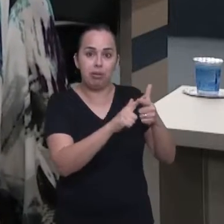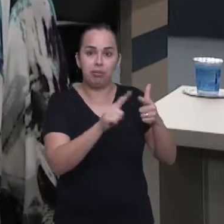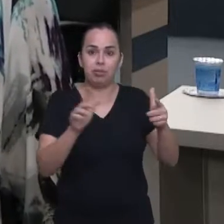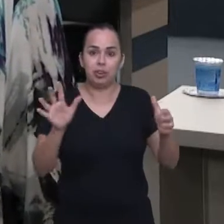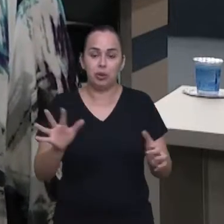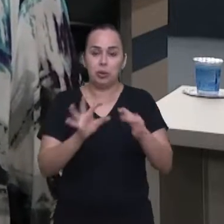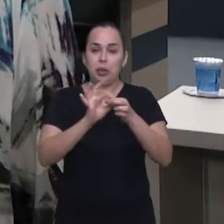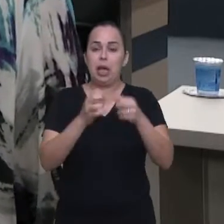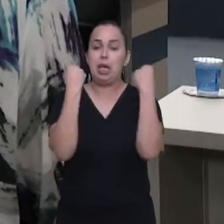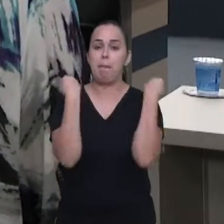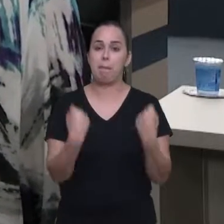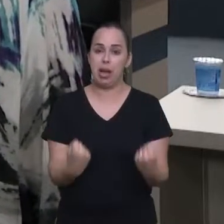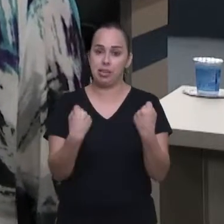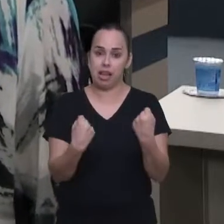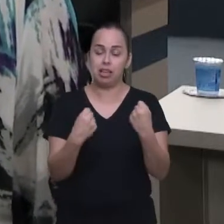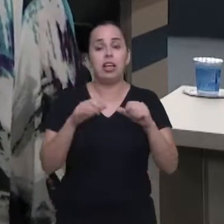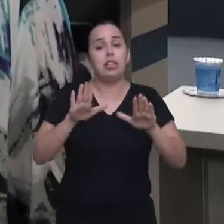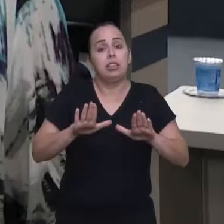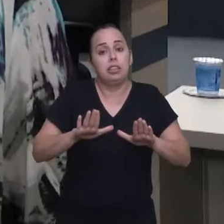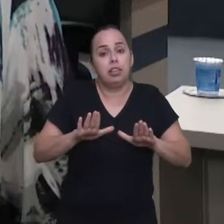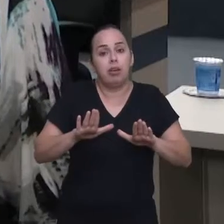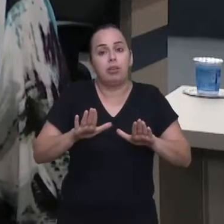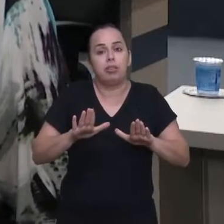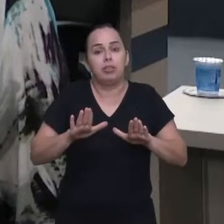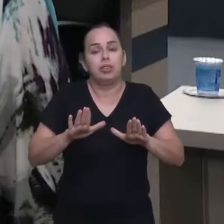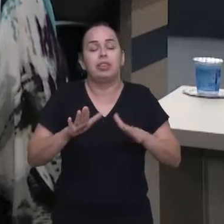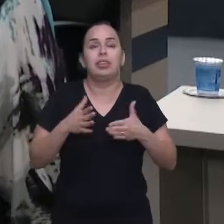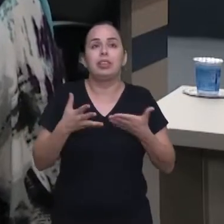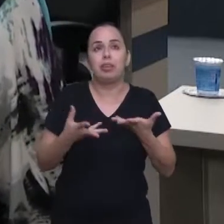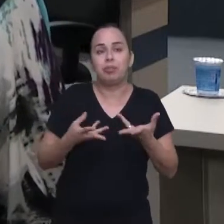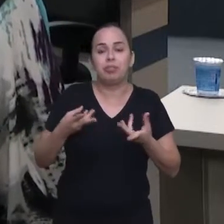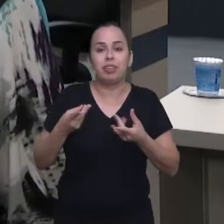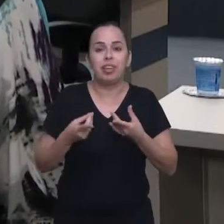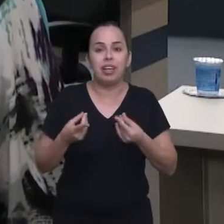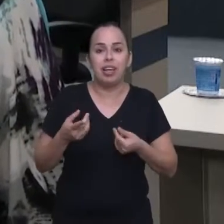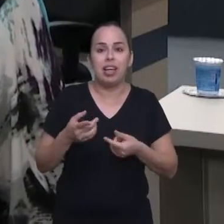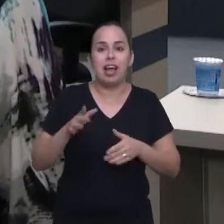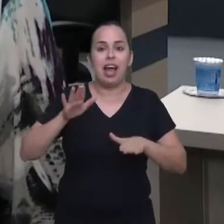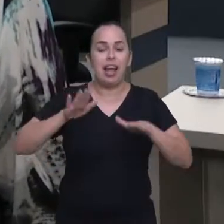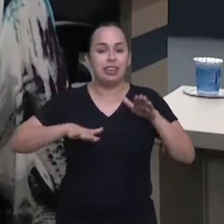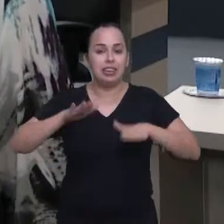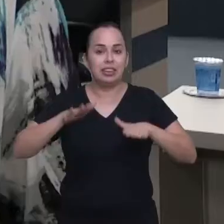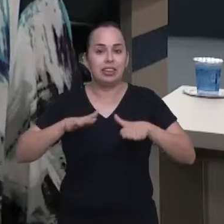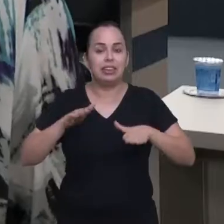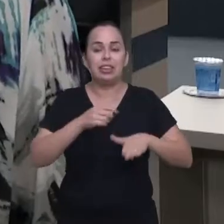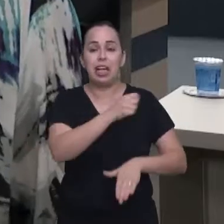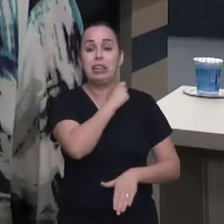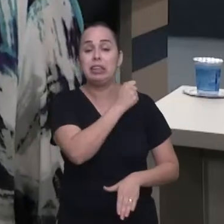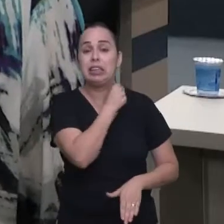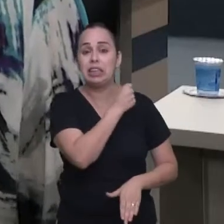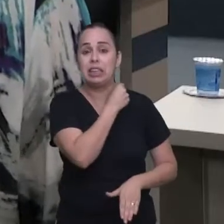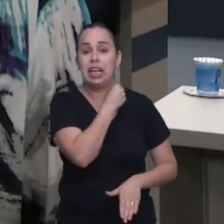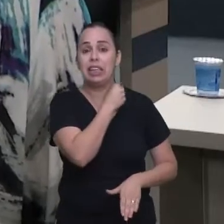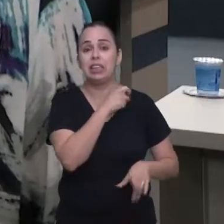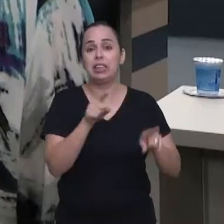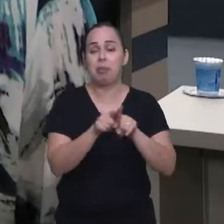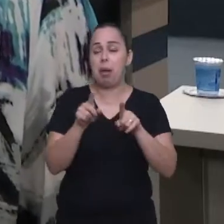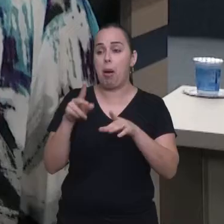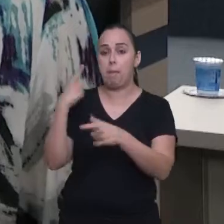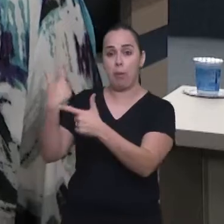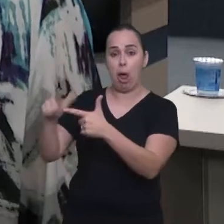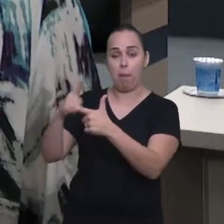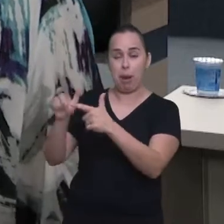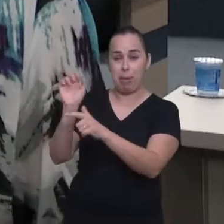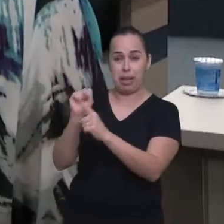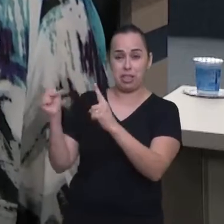que realmente fica pesando. Então as pessoas geralmente estão no estresse, já tem um problema da sociedade que